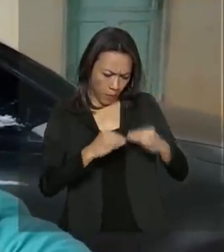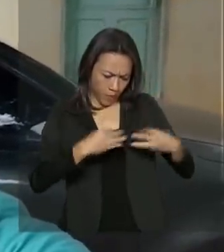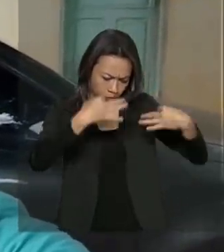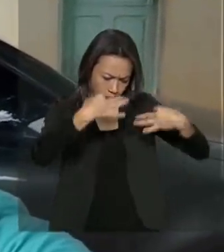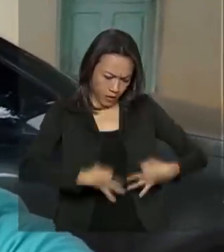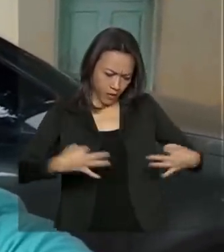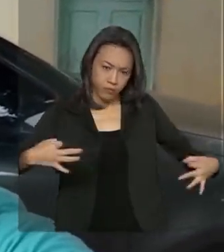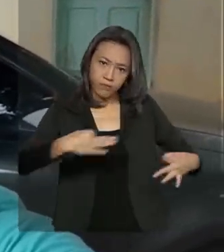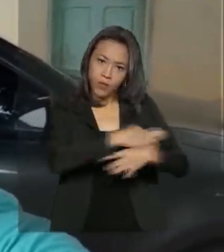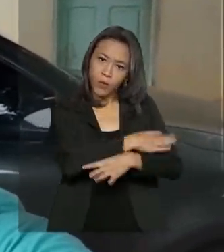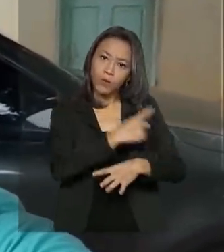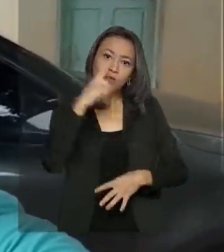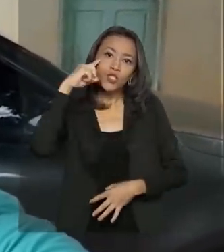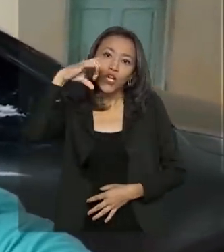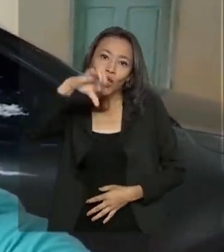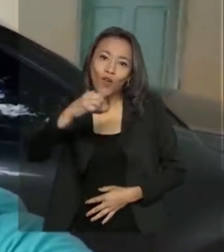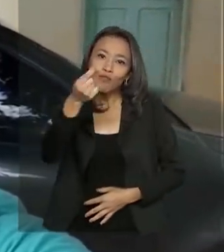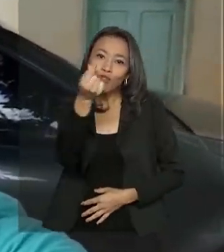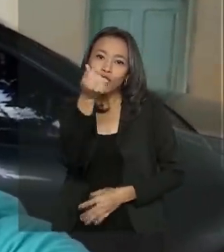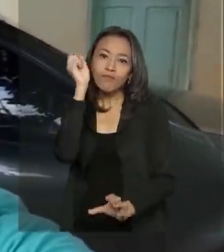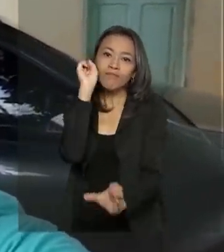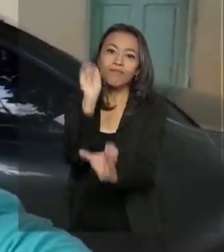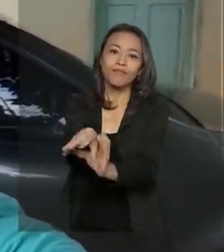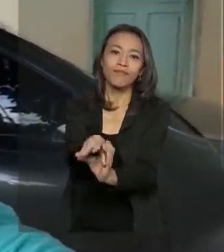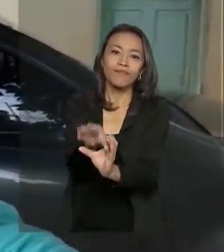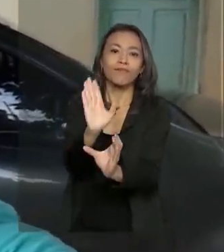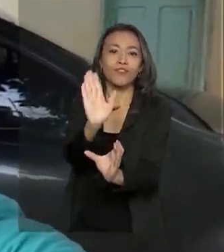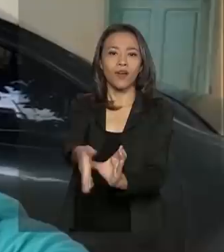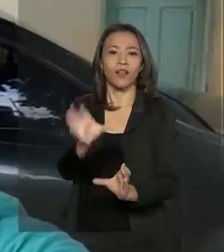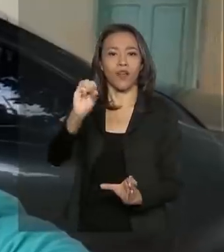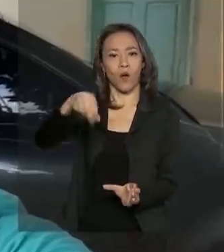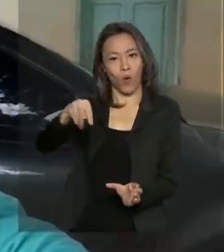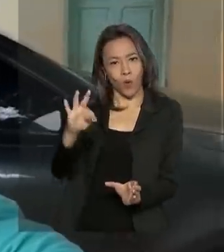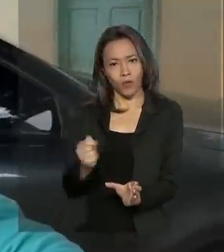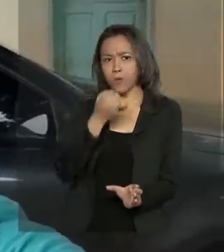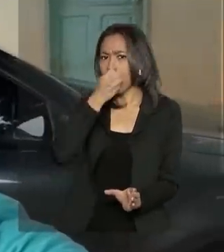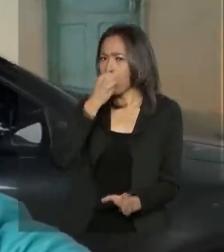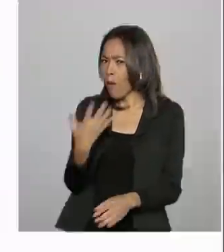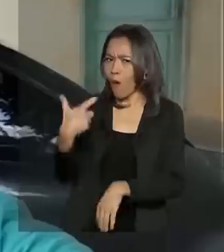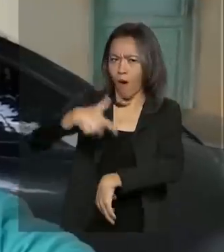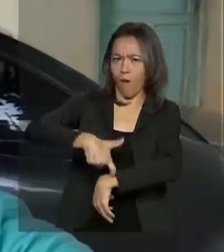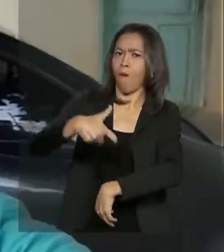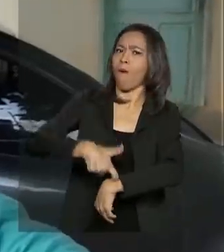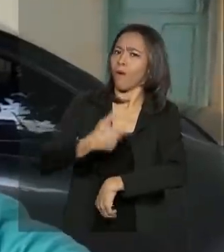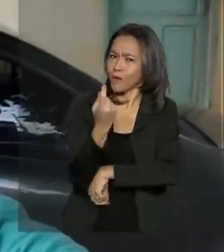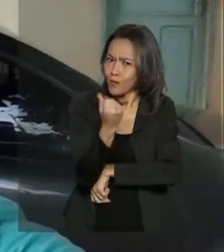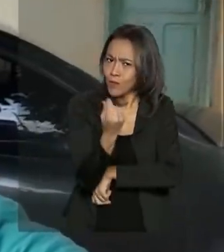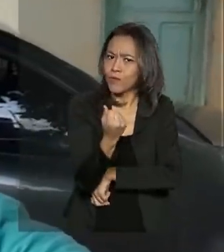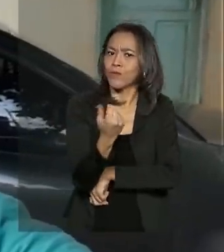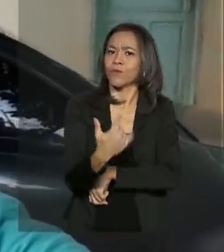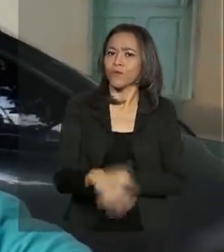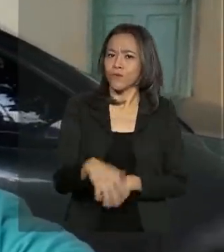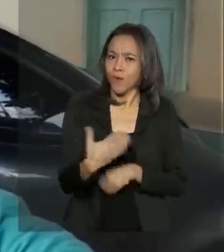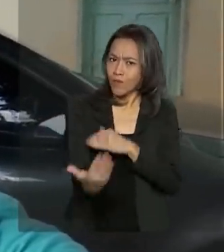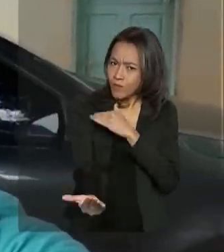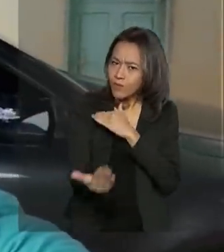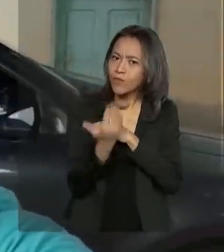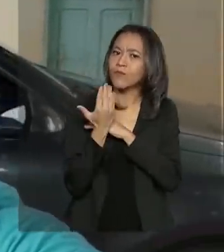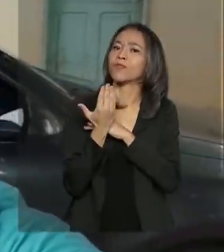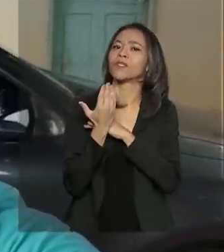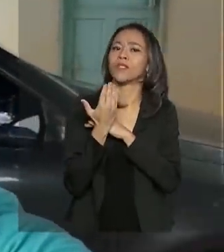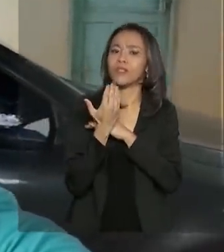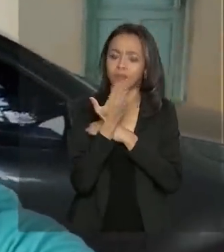dia 9 o dia já estava na conta esse dinheiro veio em uma boa hora ajuda muito